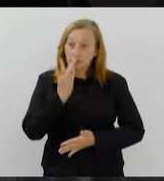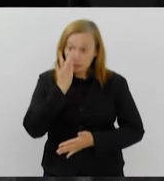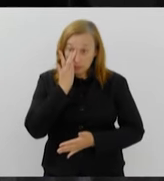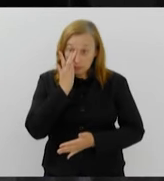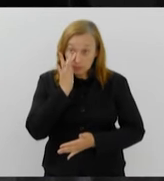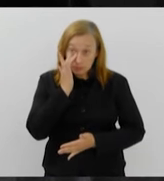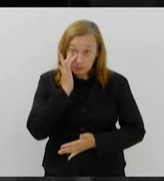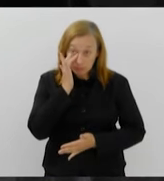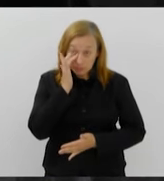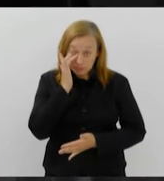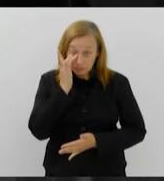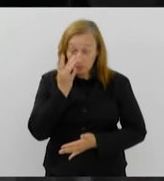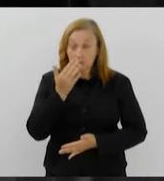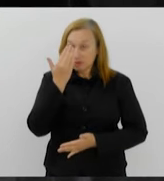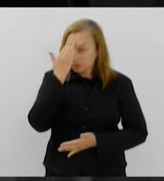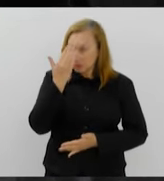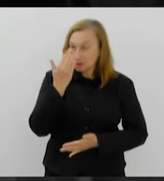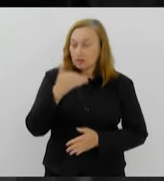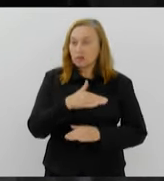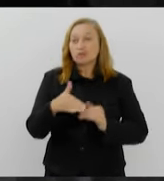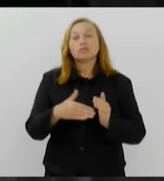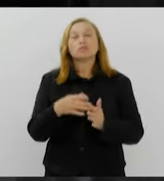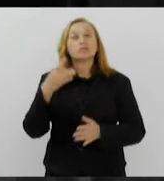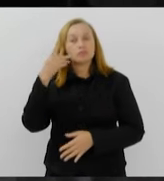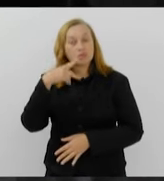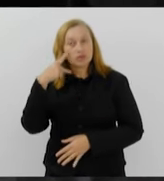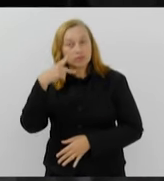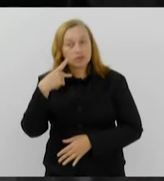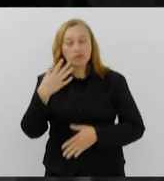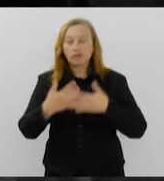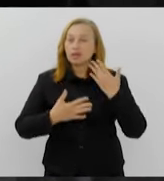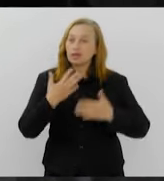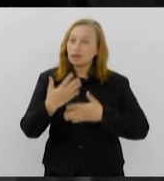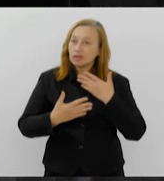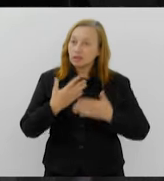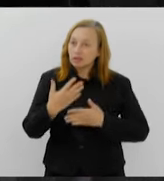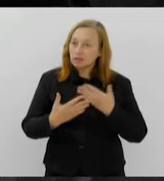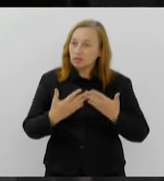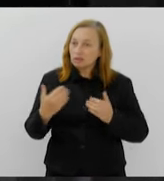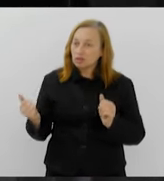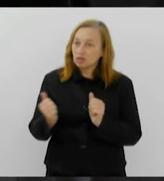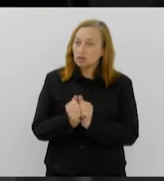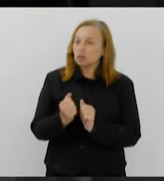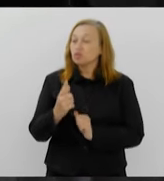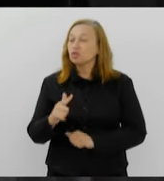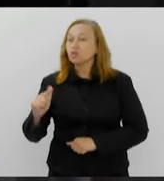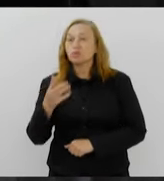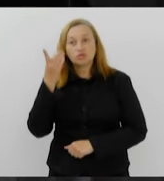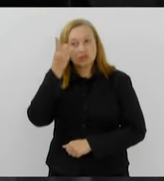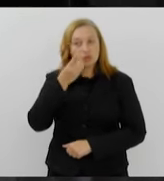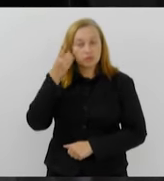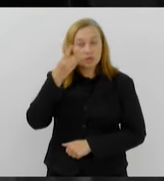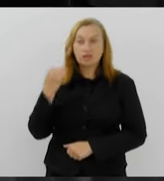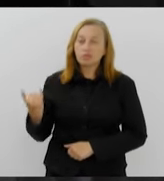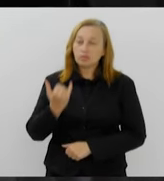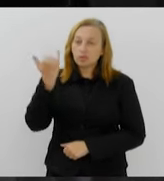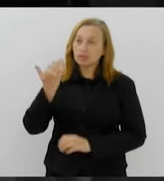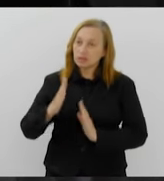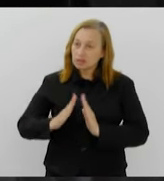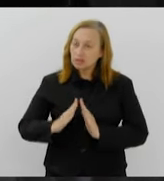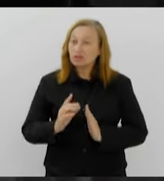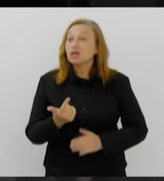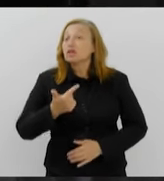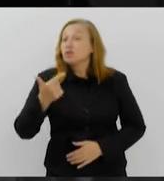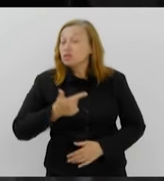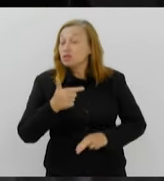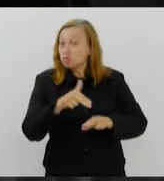aqui mais uma vez o meu agradecimento a todo o Parlamento e alegria de ser autor ao lado de outros deputados importantes nessa casa e o